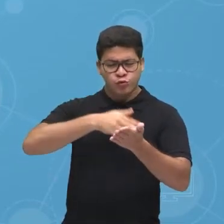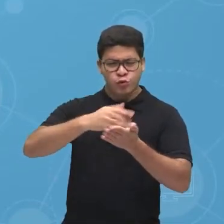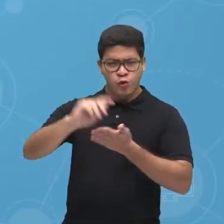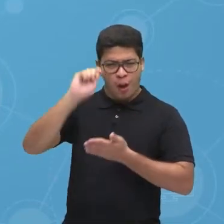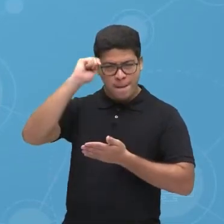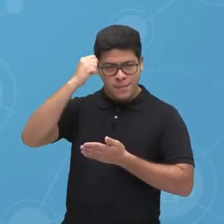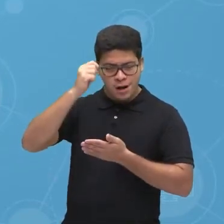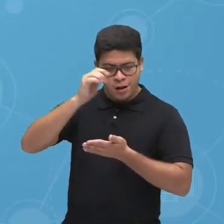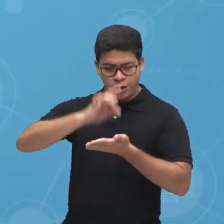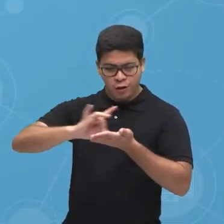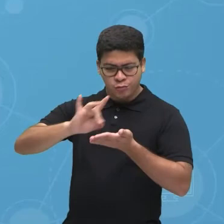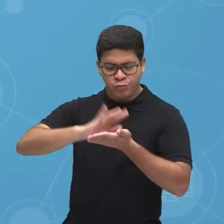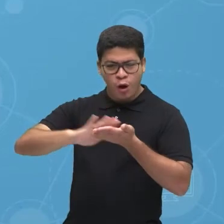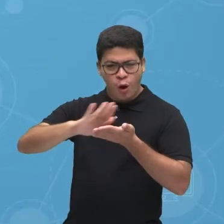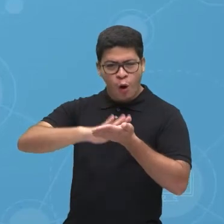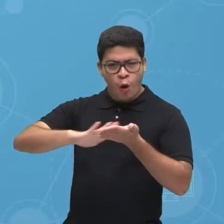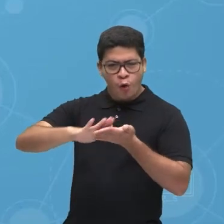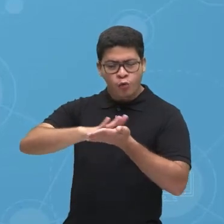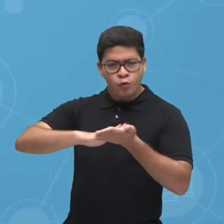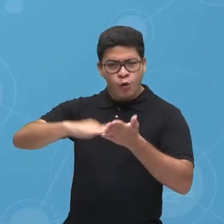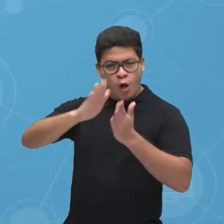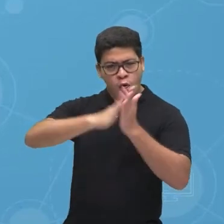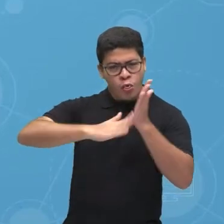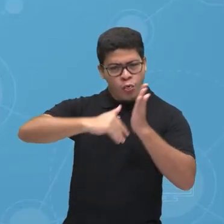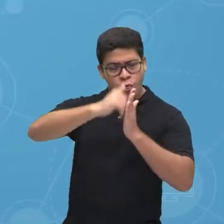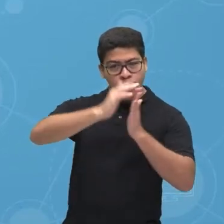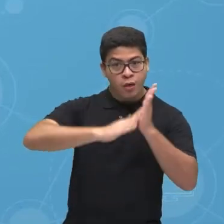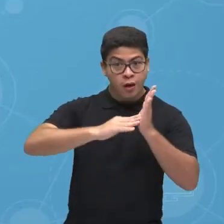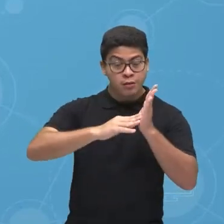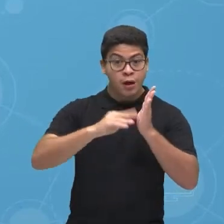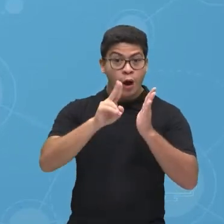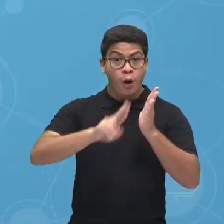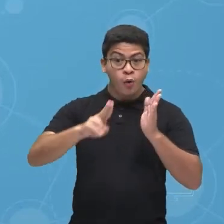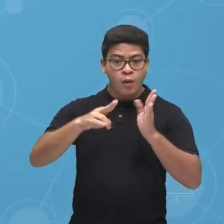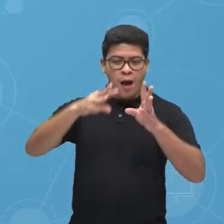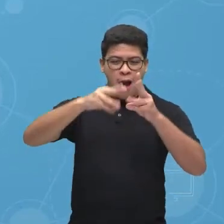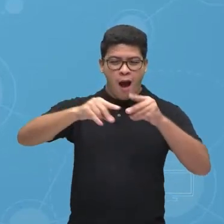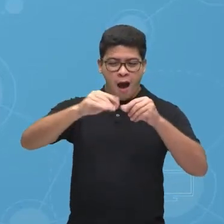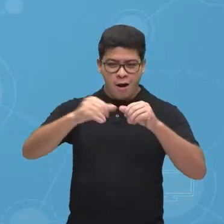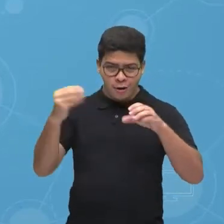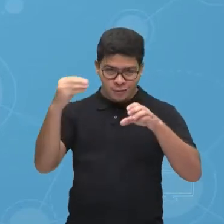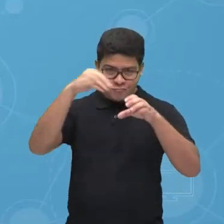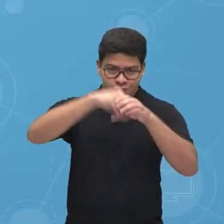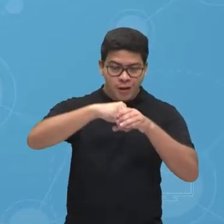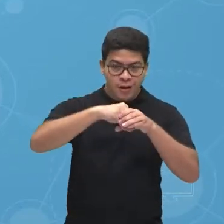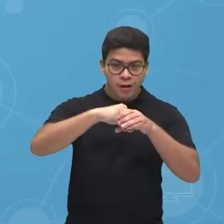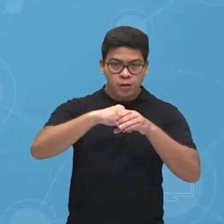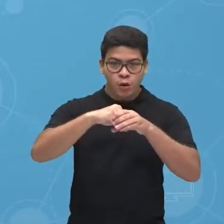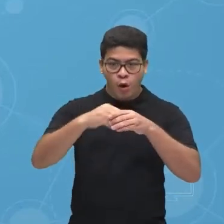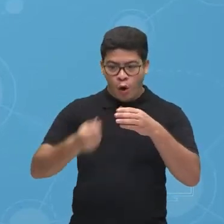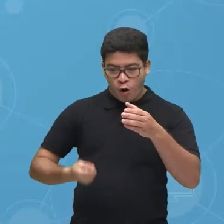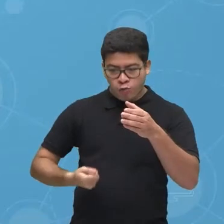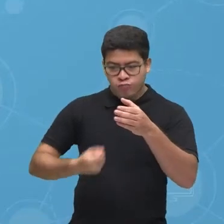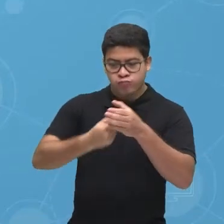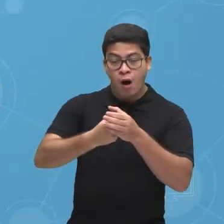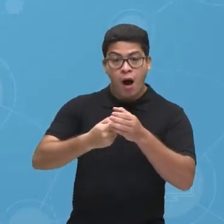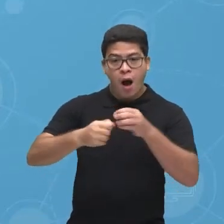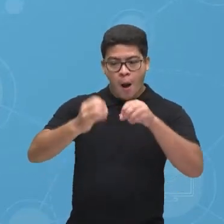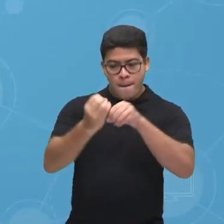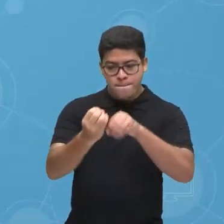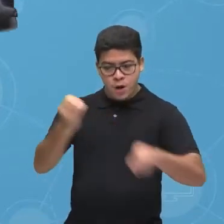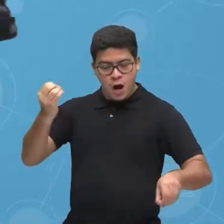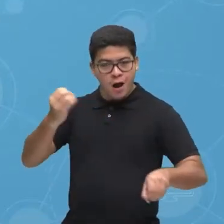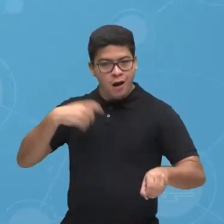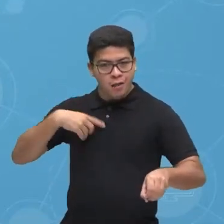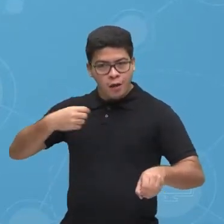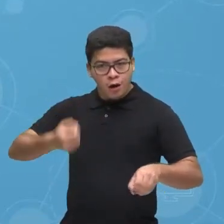né? Aí, aqui dentro, você vai colocar areia, ok? Coloca areia. O cabo de vassoura vai ser o cabo lá do